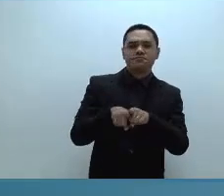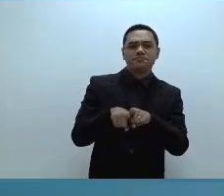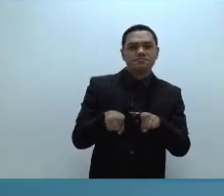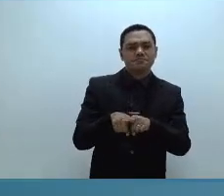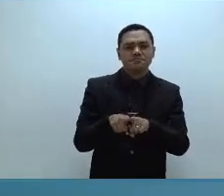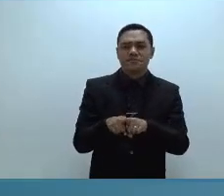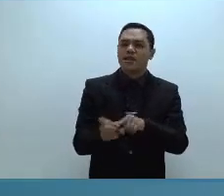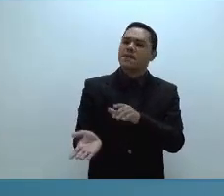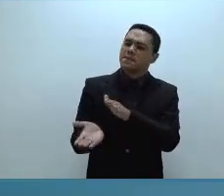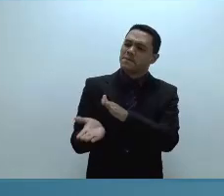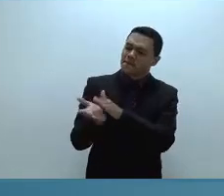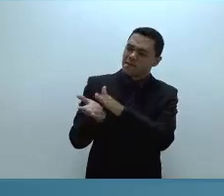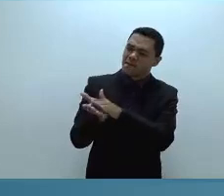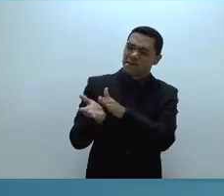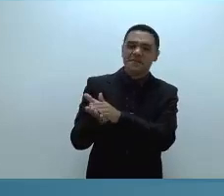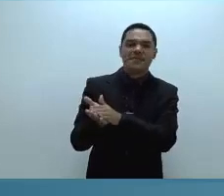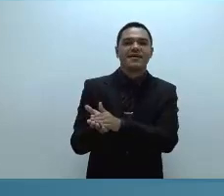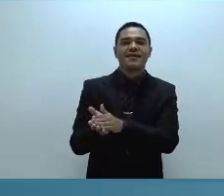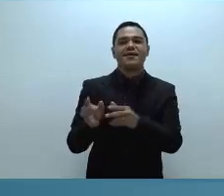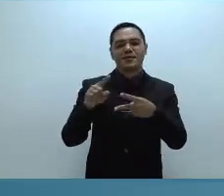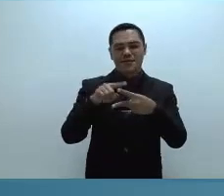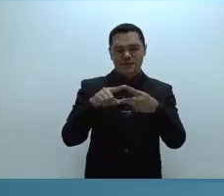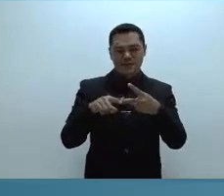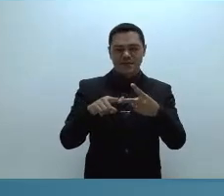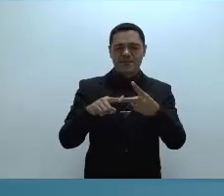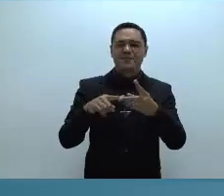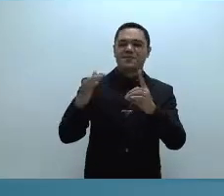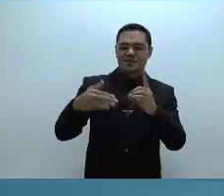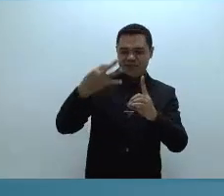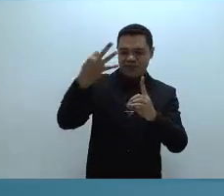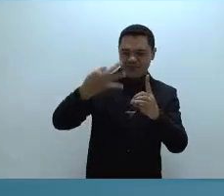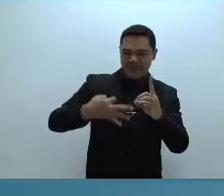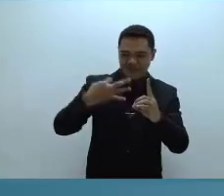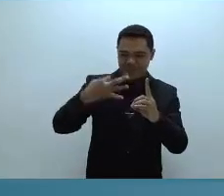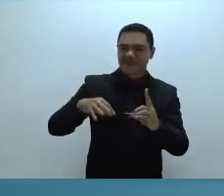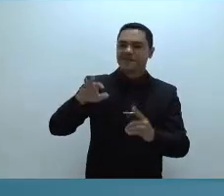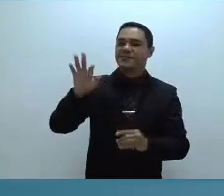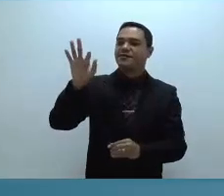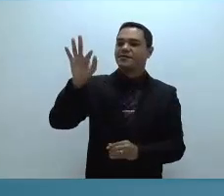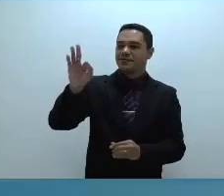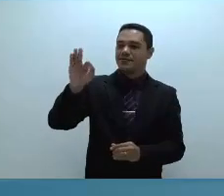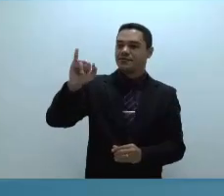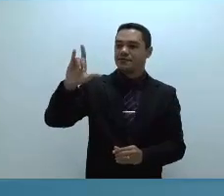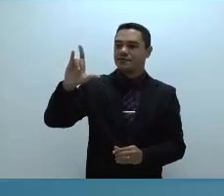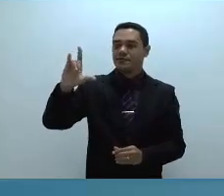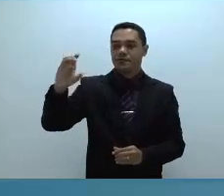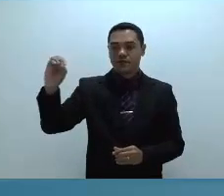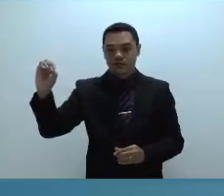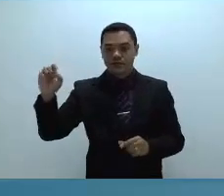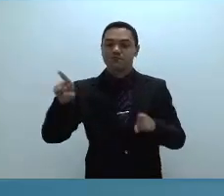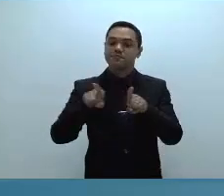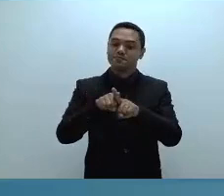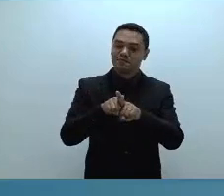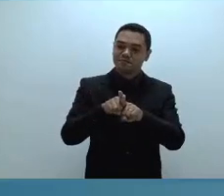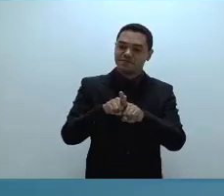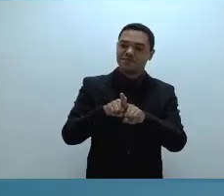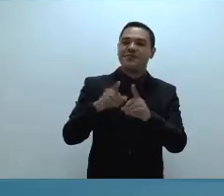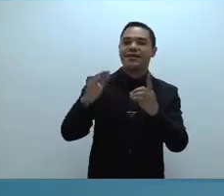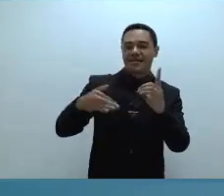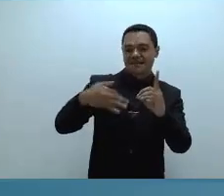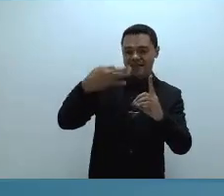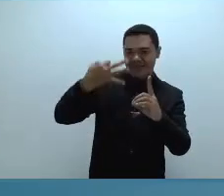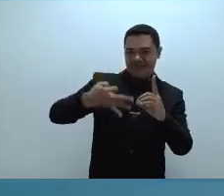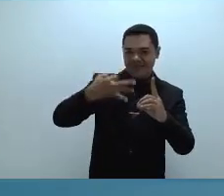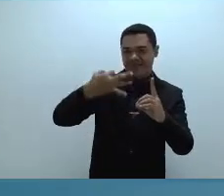colegas Maria Filomena e a doutora Kedma. São duas excelentes companheiras de trabalho. A doutora Kedma lá lutando na